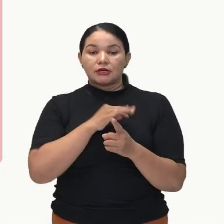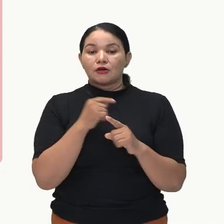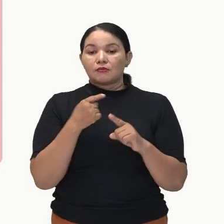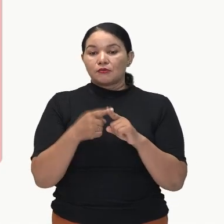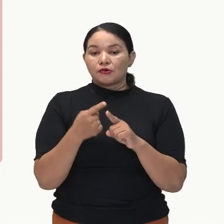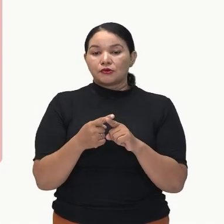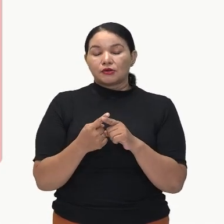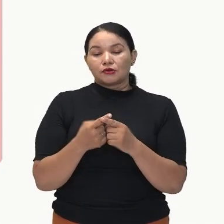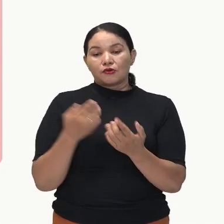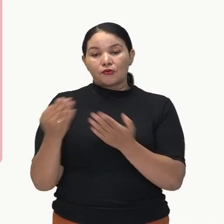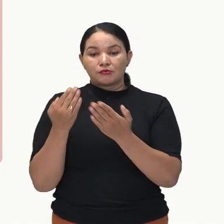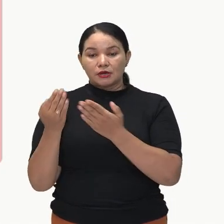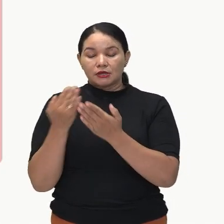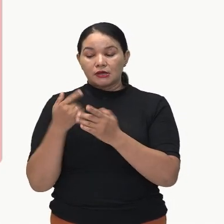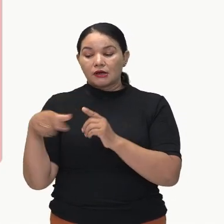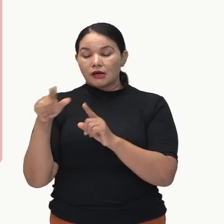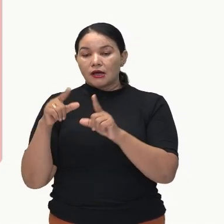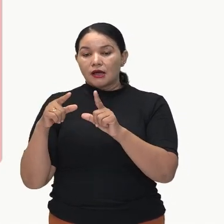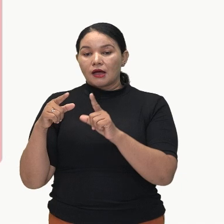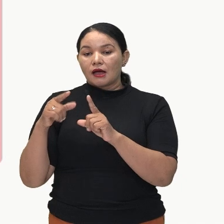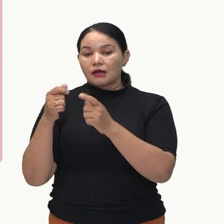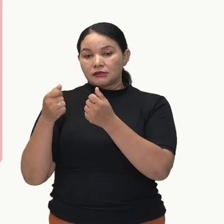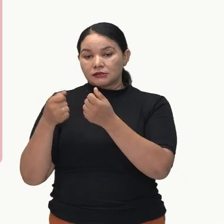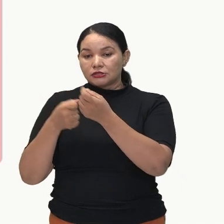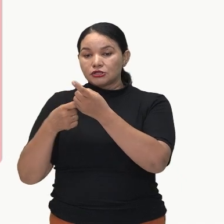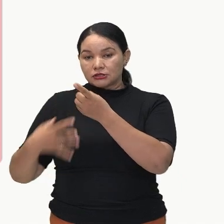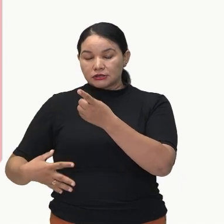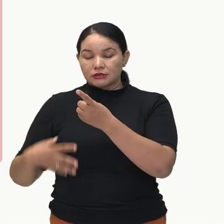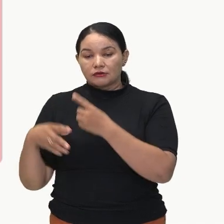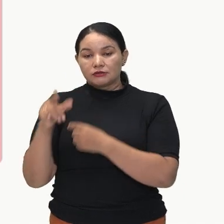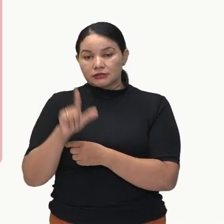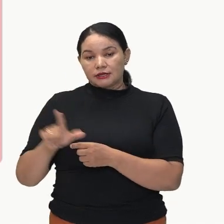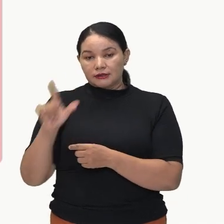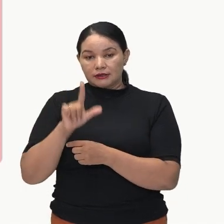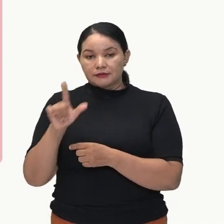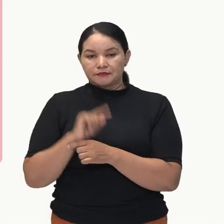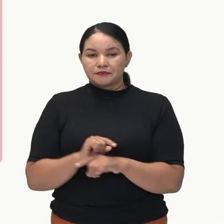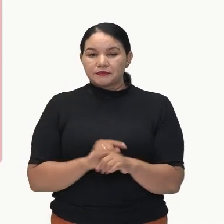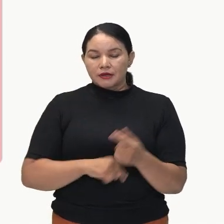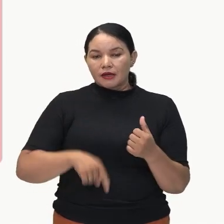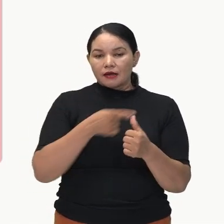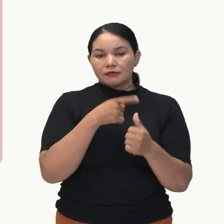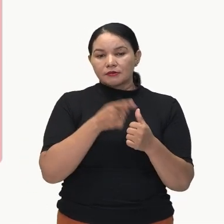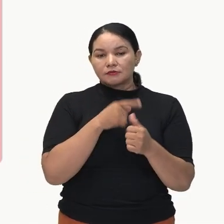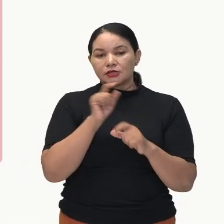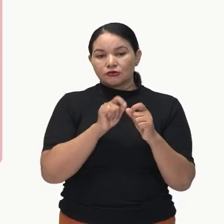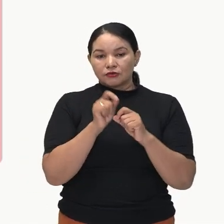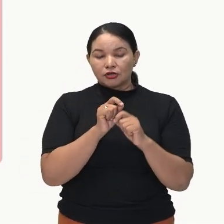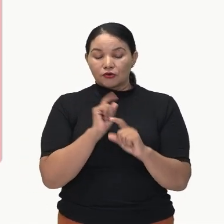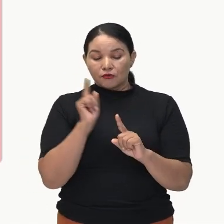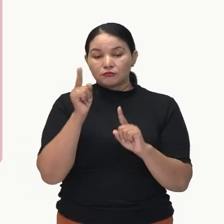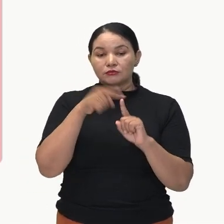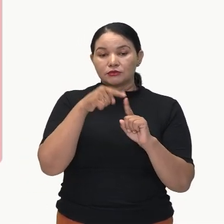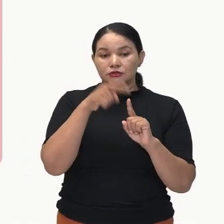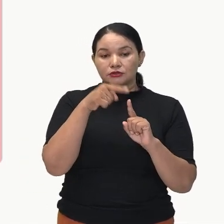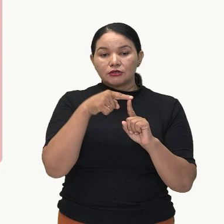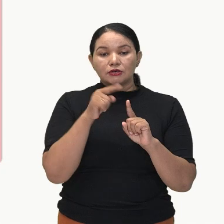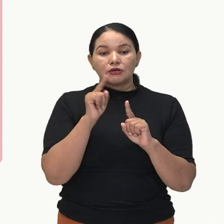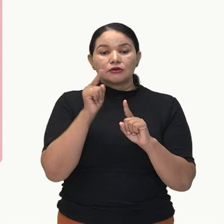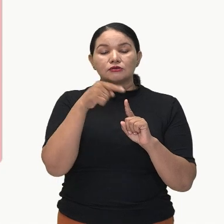a la literária. Na descrição técnica, ela é uma descrição objetiva, tá bom?